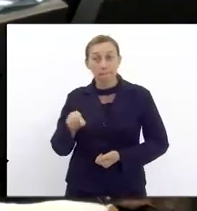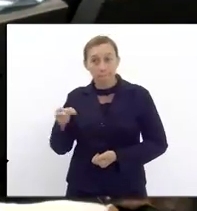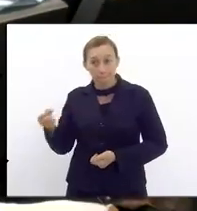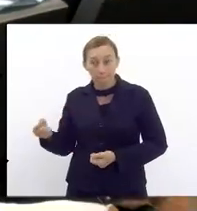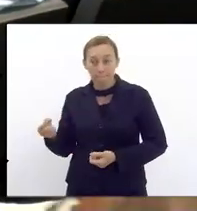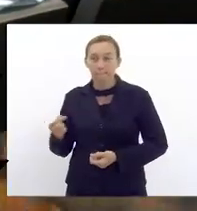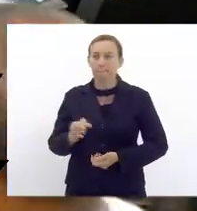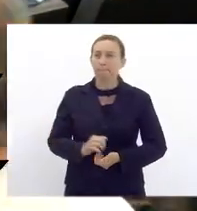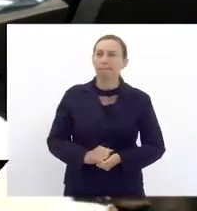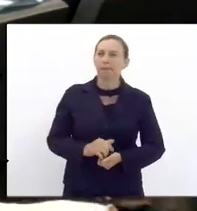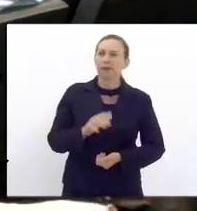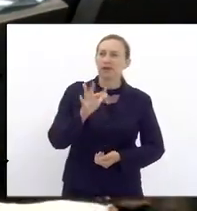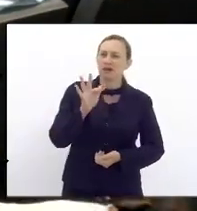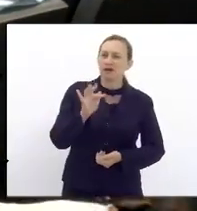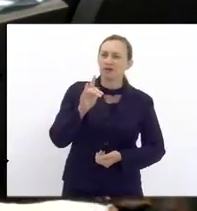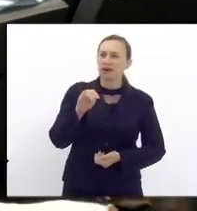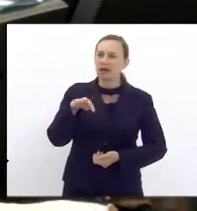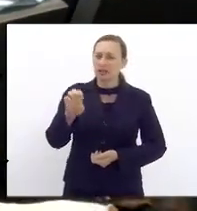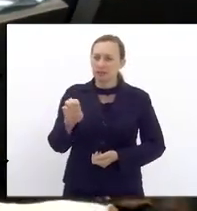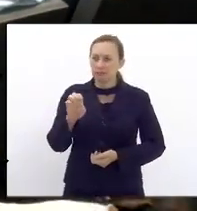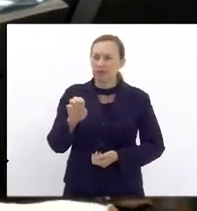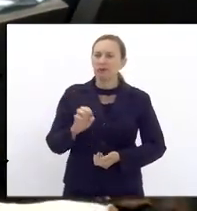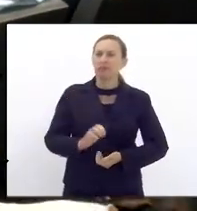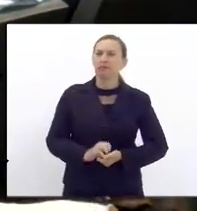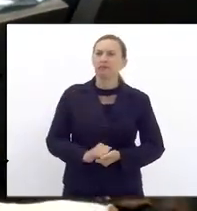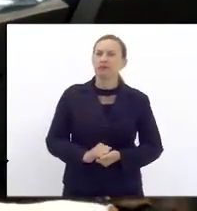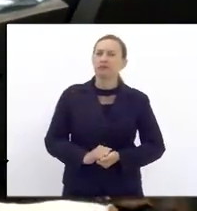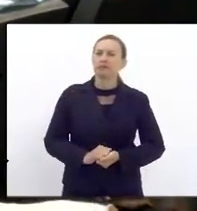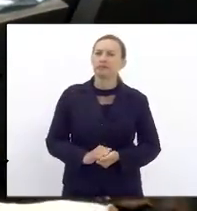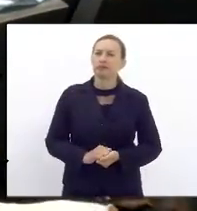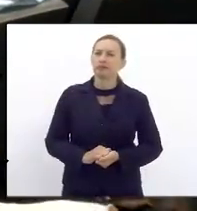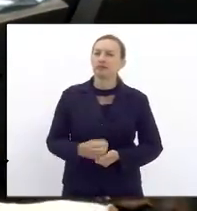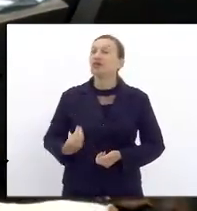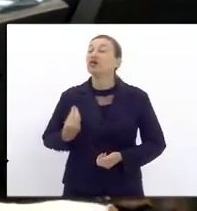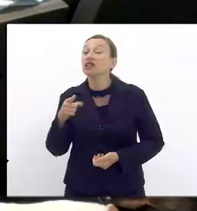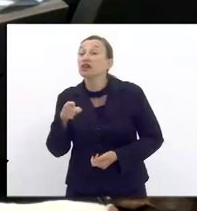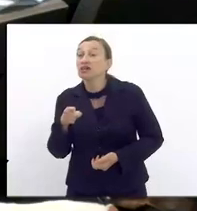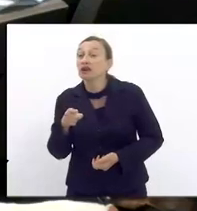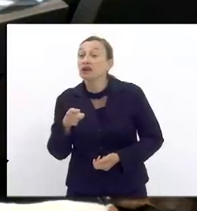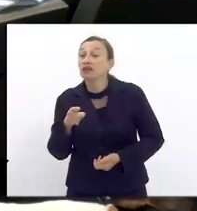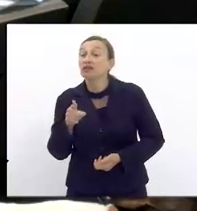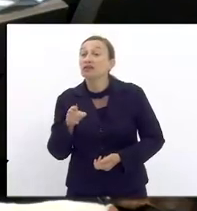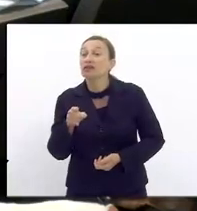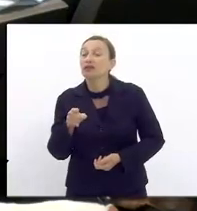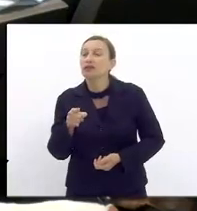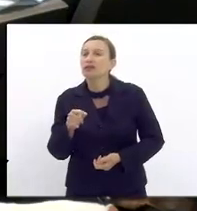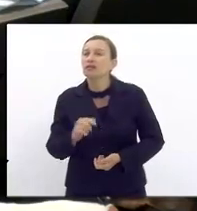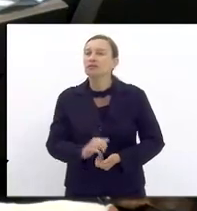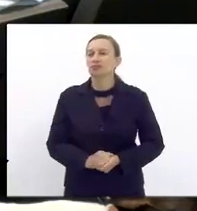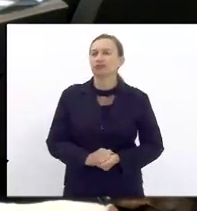próximo é o Felipe Barbosa Carvalho tá aí cadê o Felipe